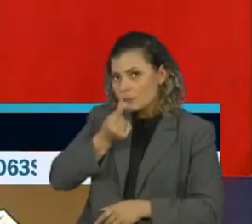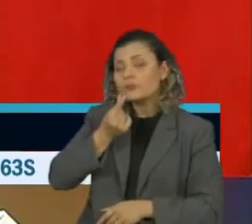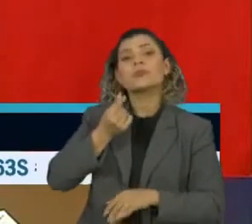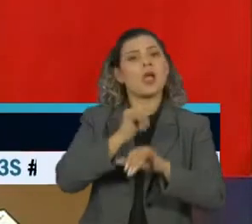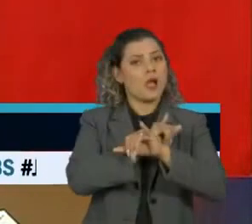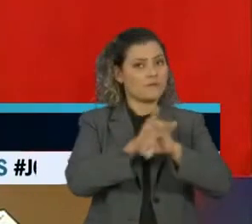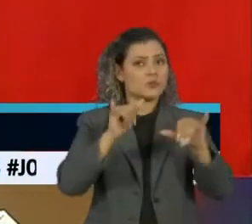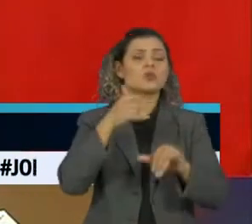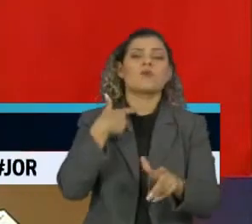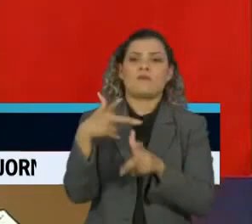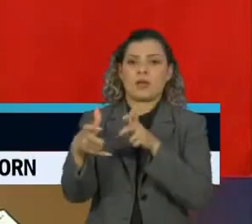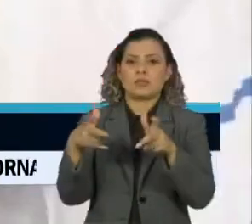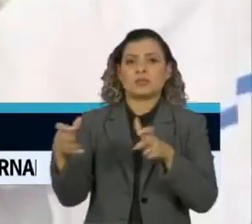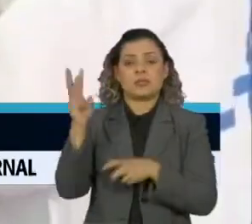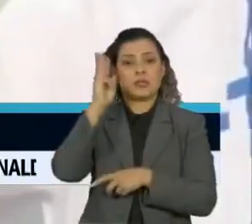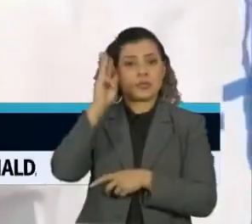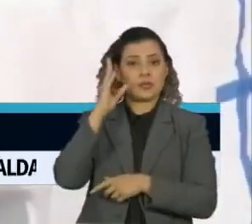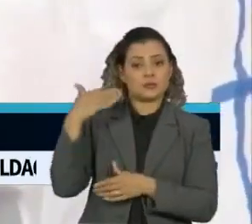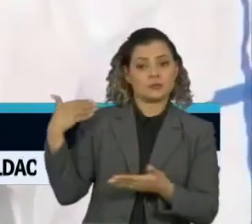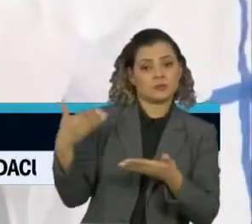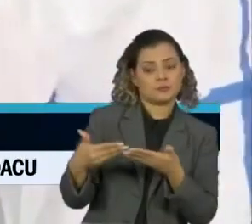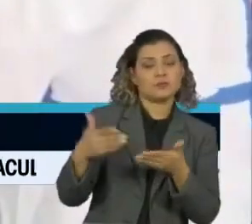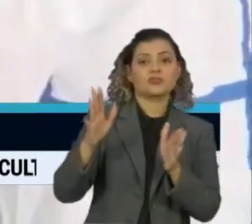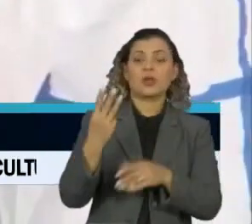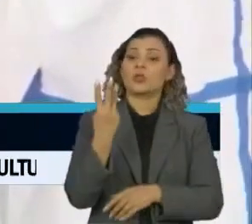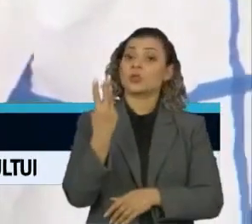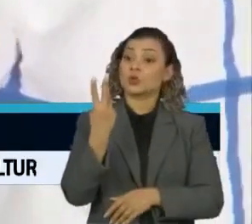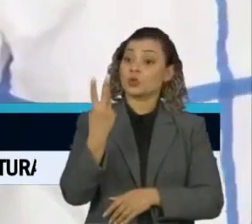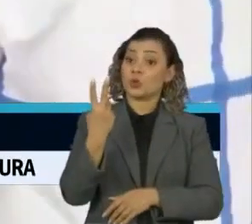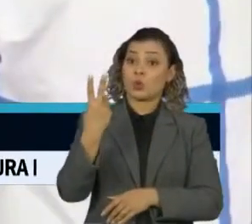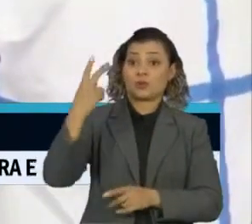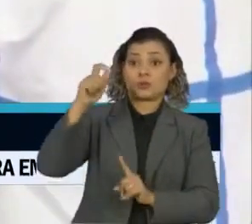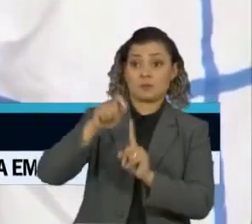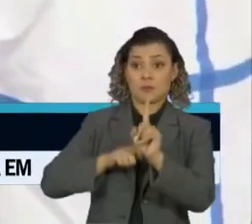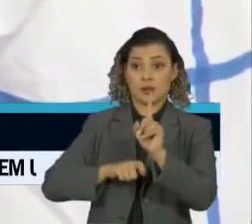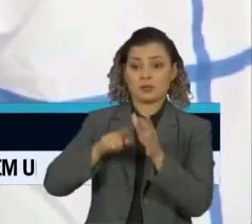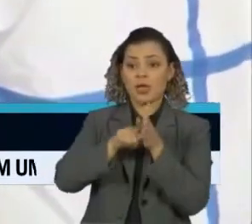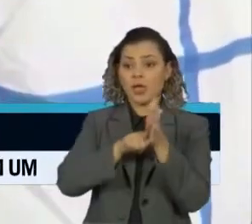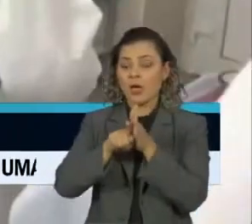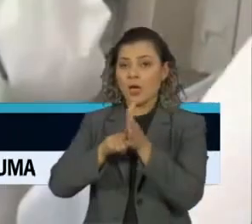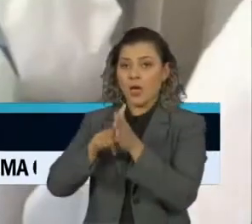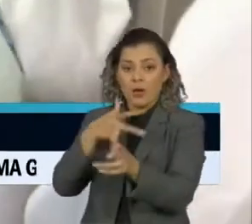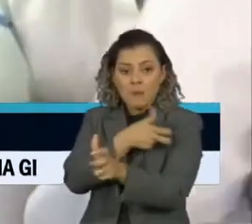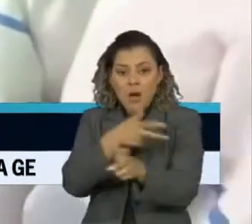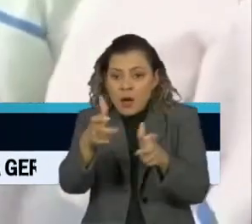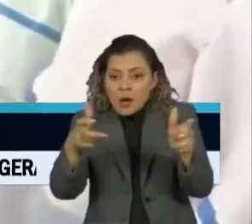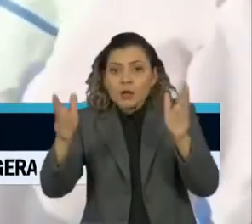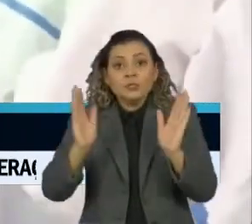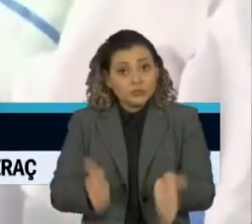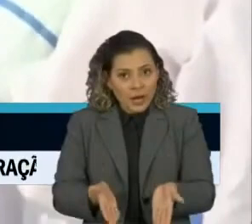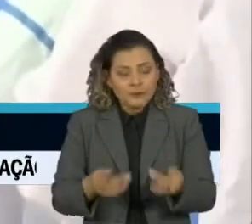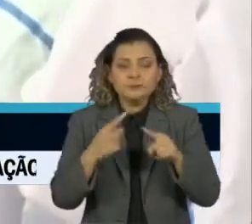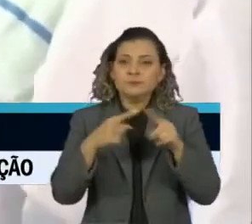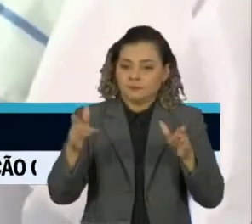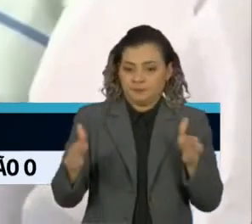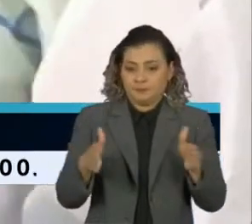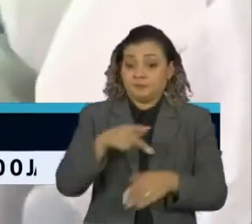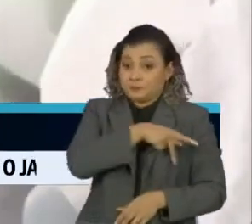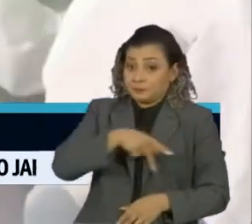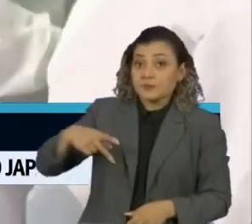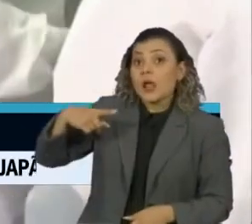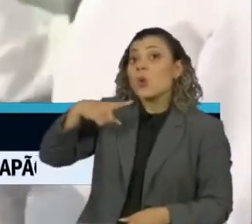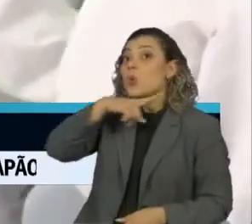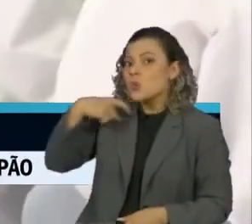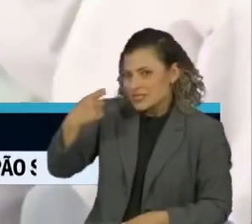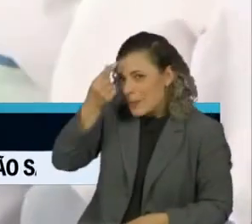da vacina na última terça-feira, menos de 2 meses após o início dos testes clínicos. Na ocasião, o presidente russo